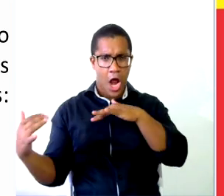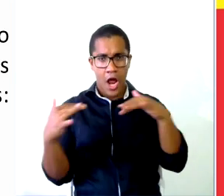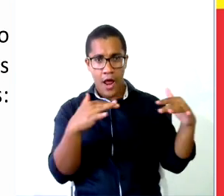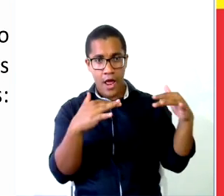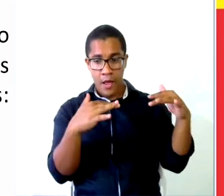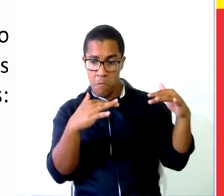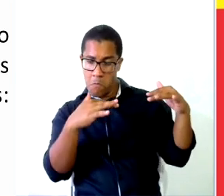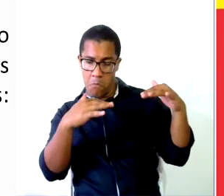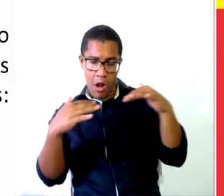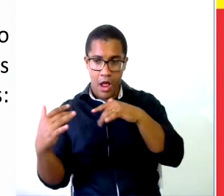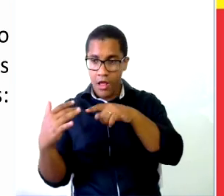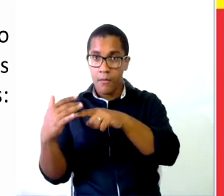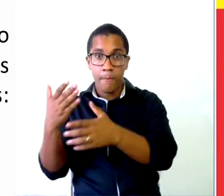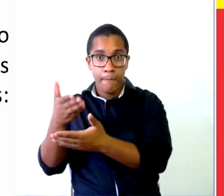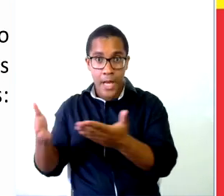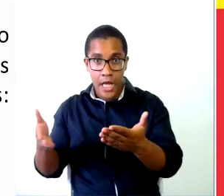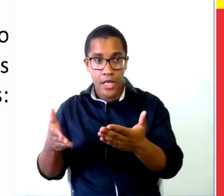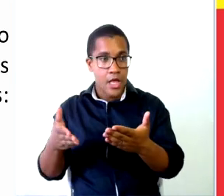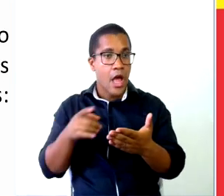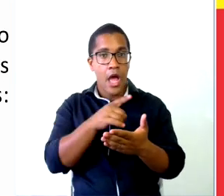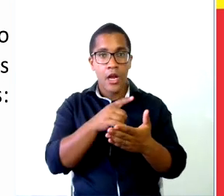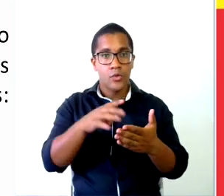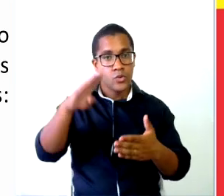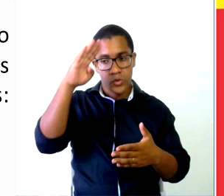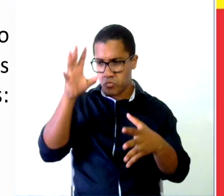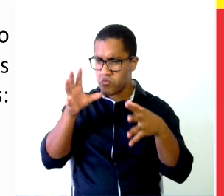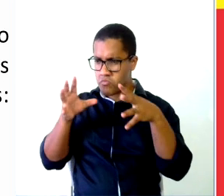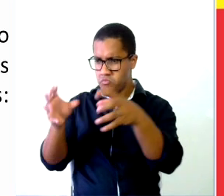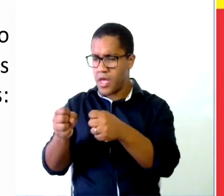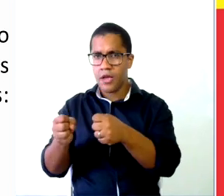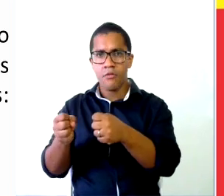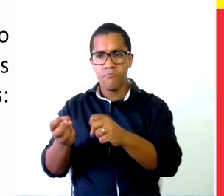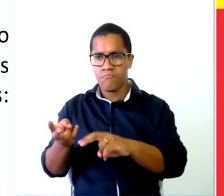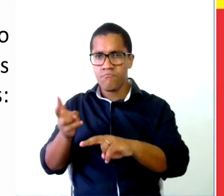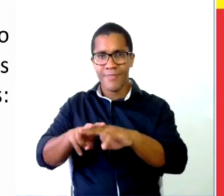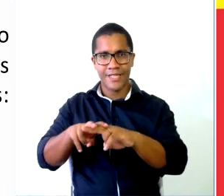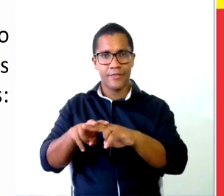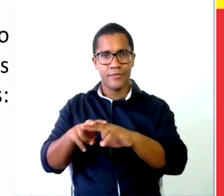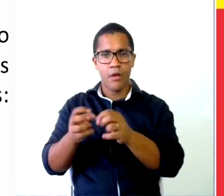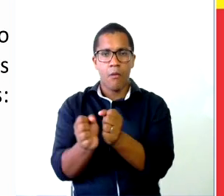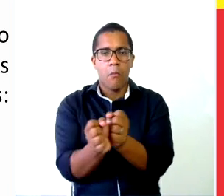devedores também podiam ser vendidos.